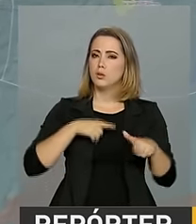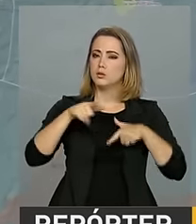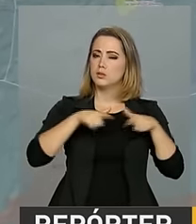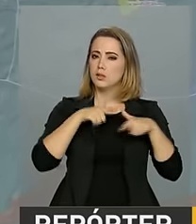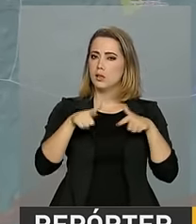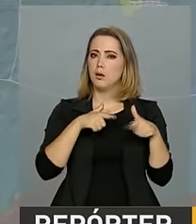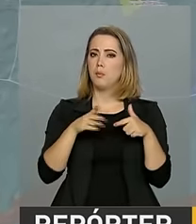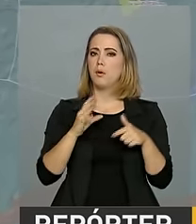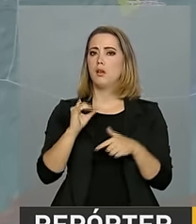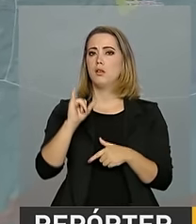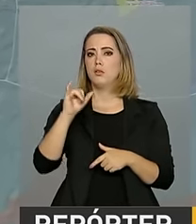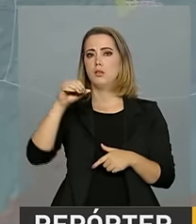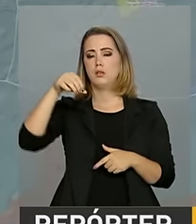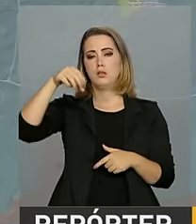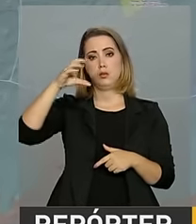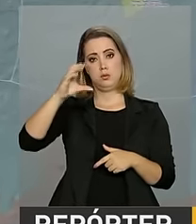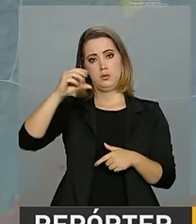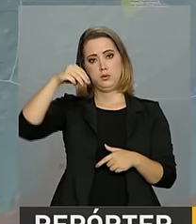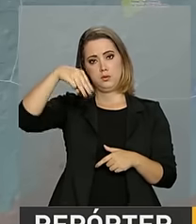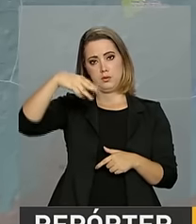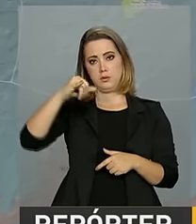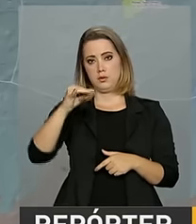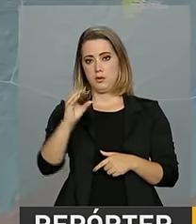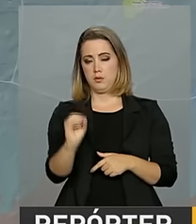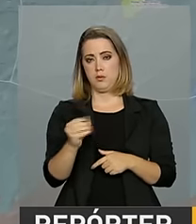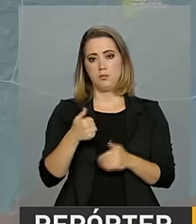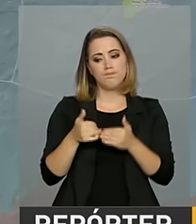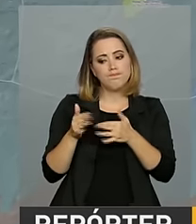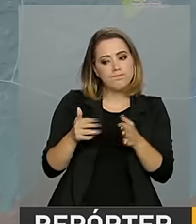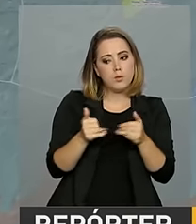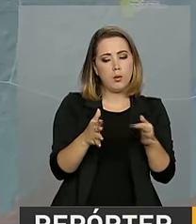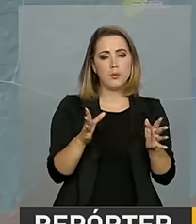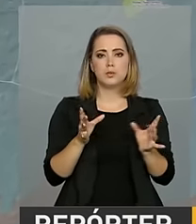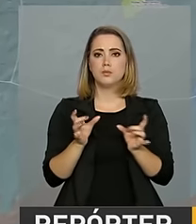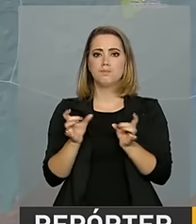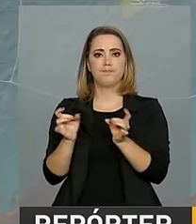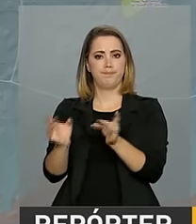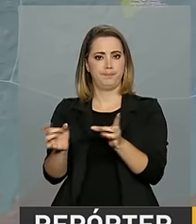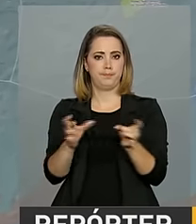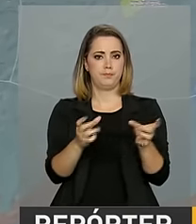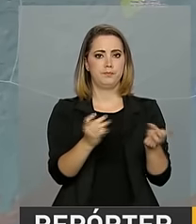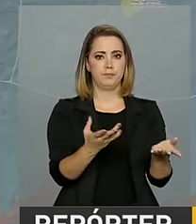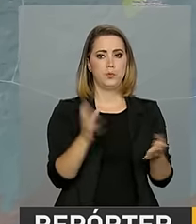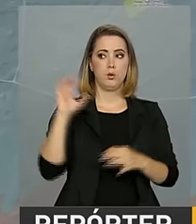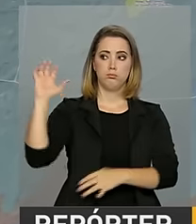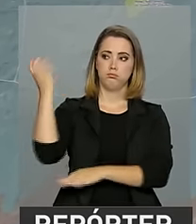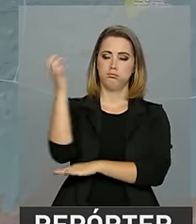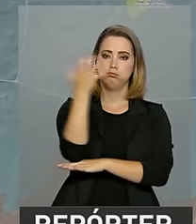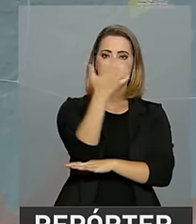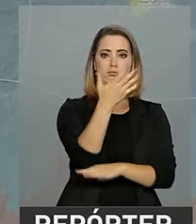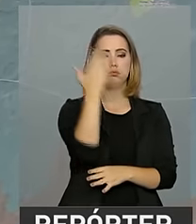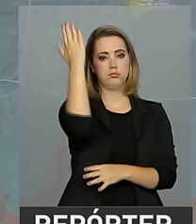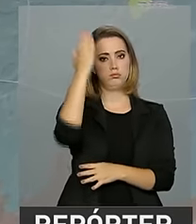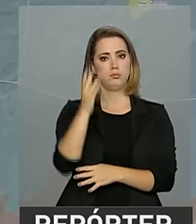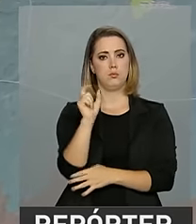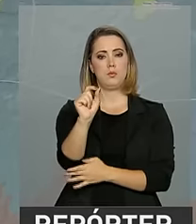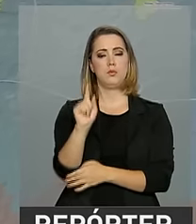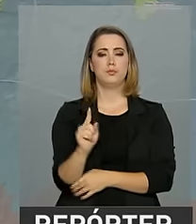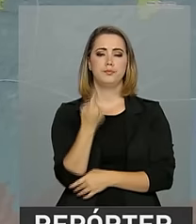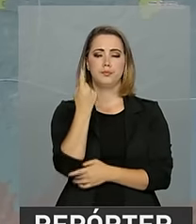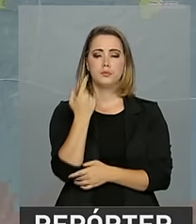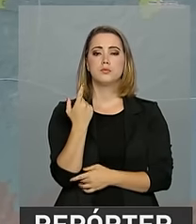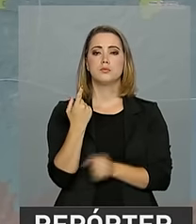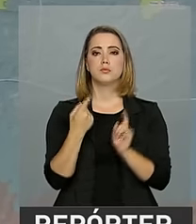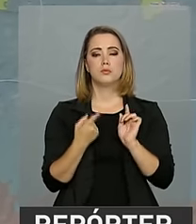continuar com os trabalhos e ampliar as concessões nos parques nacionais É no sentido primeiro de